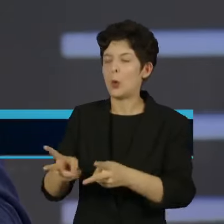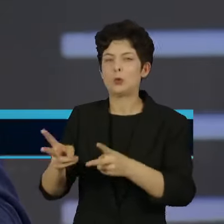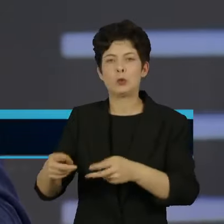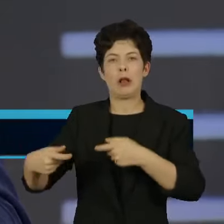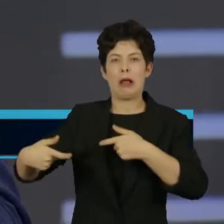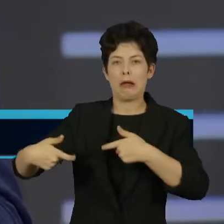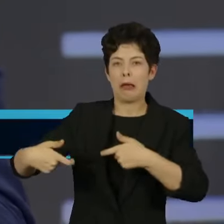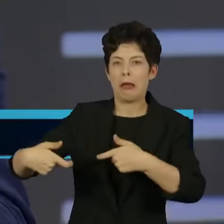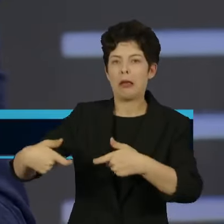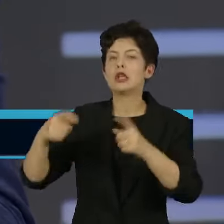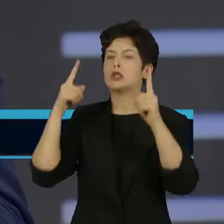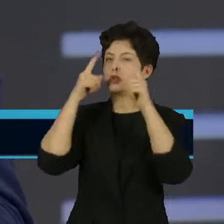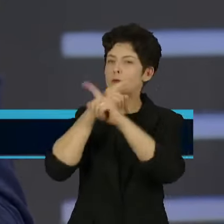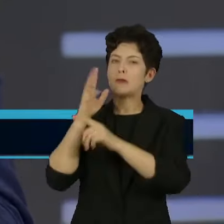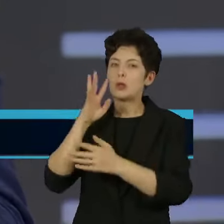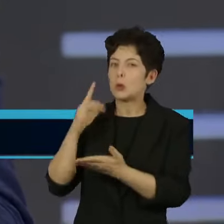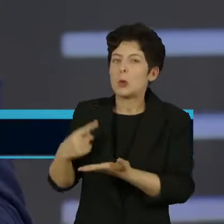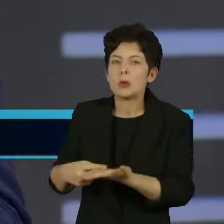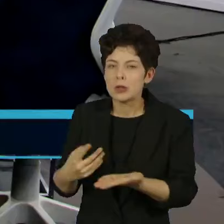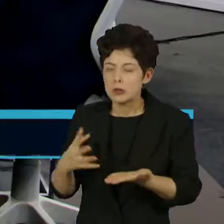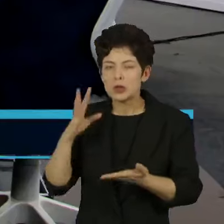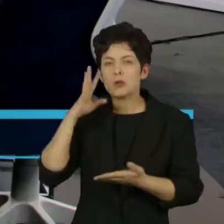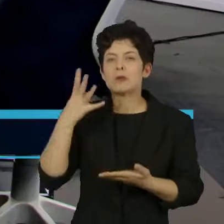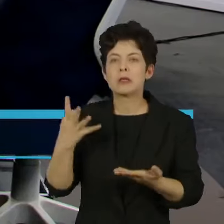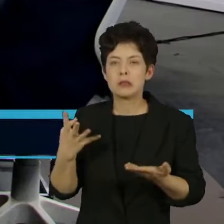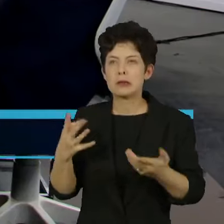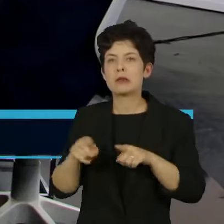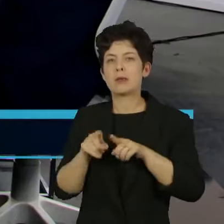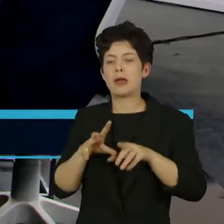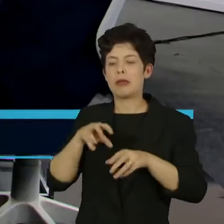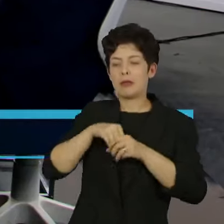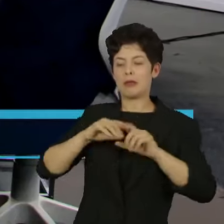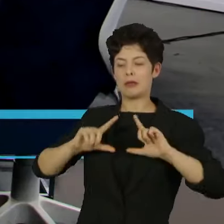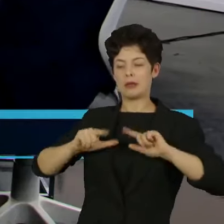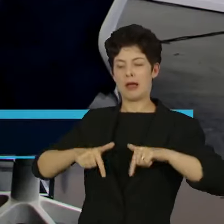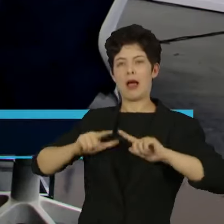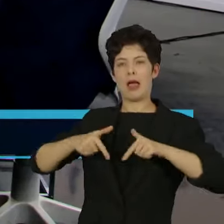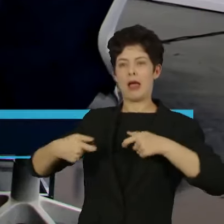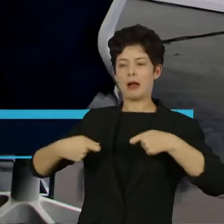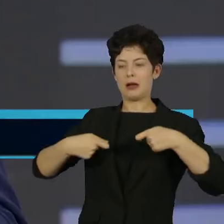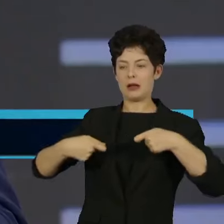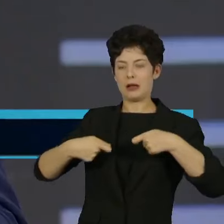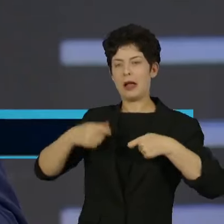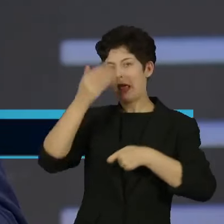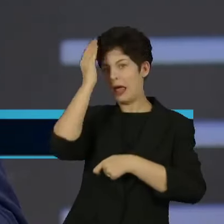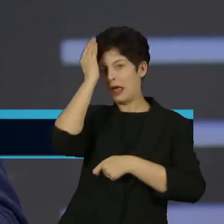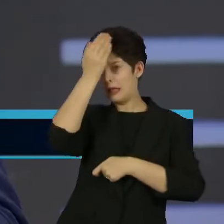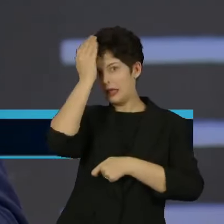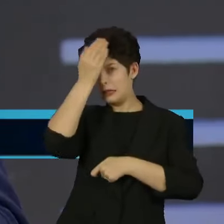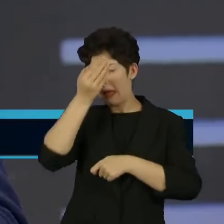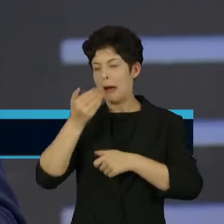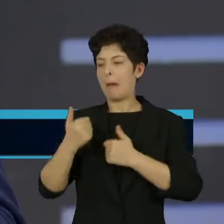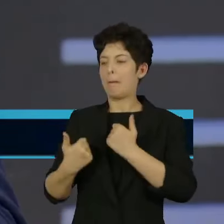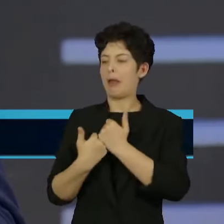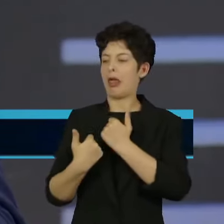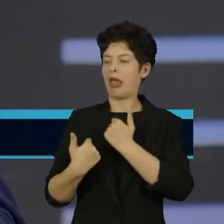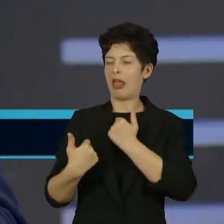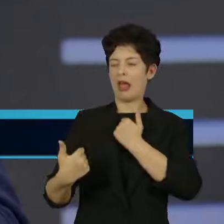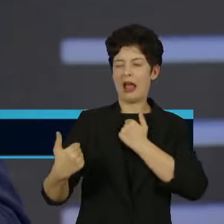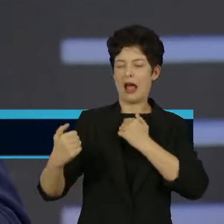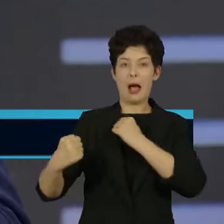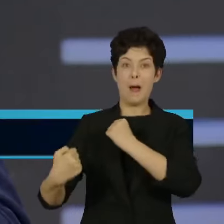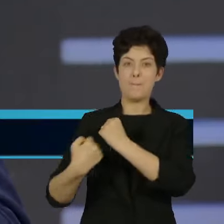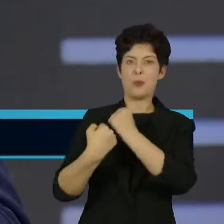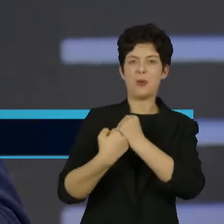encontrar uma solução. E há o reflexo político interno dentro de Israel, ou seja, Netanyahu perde apoio político. Se as